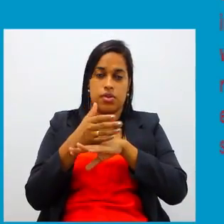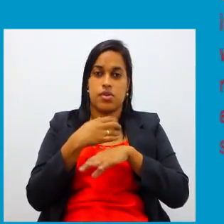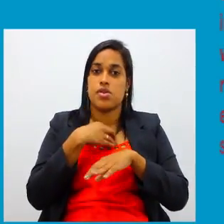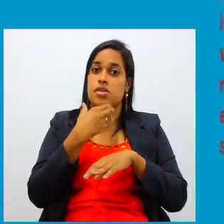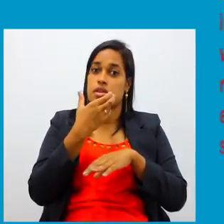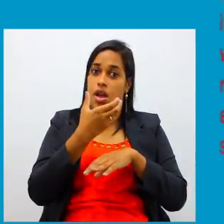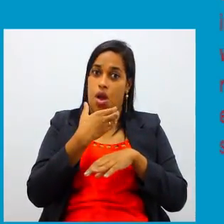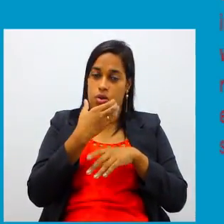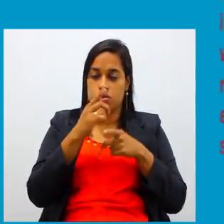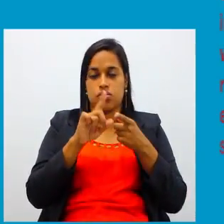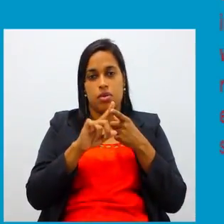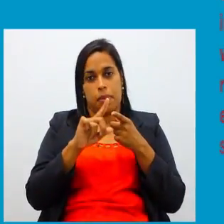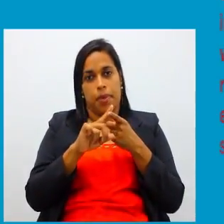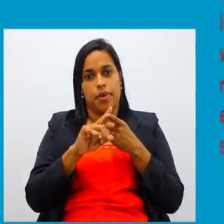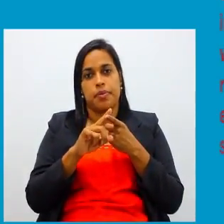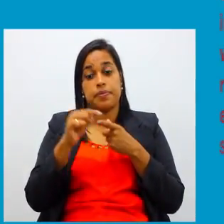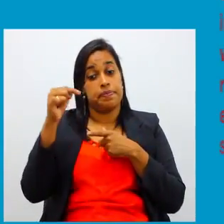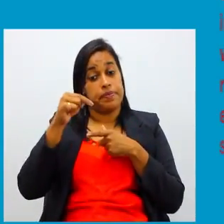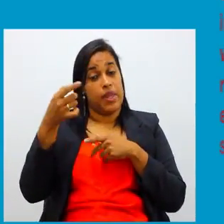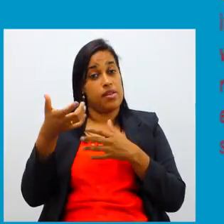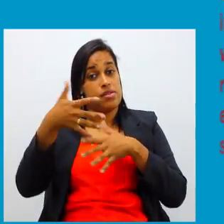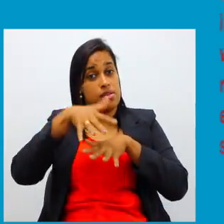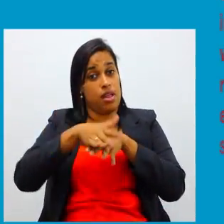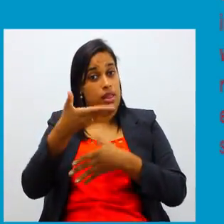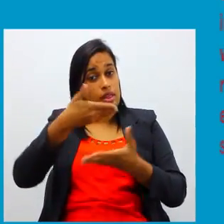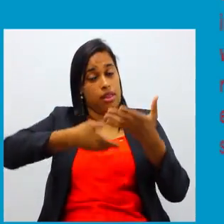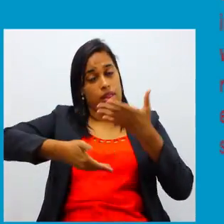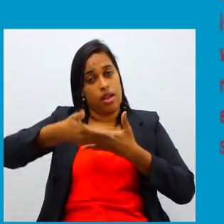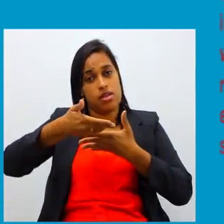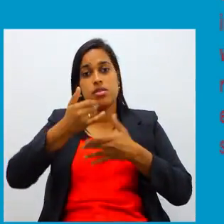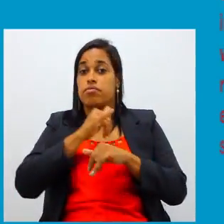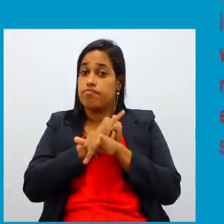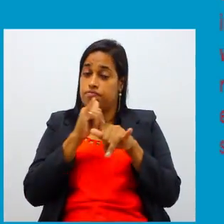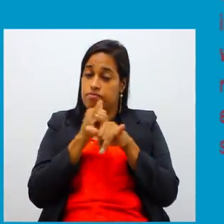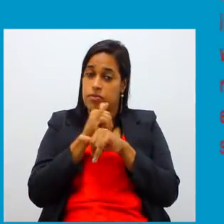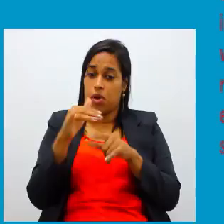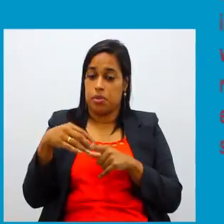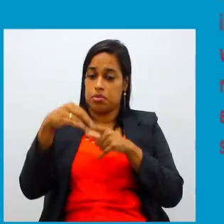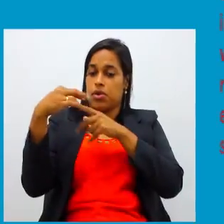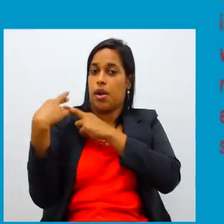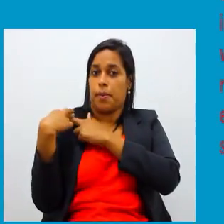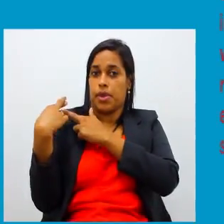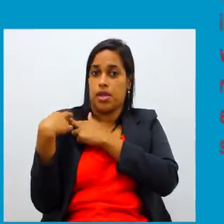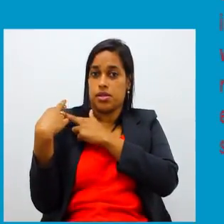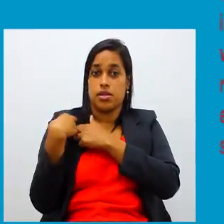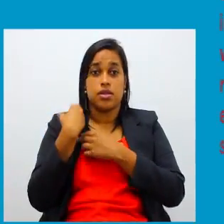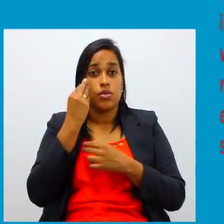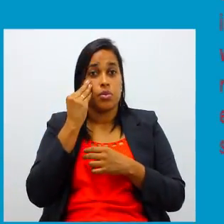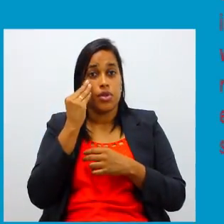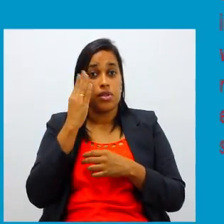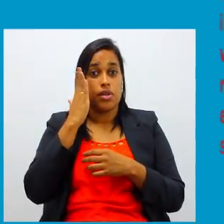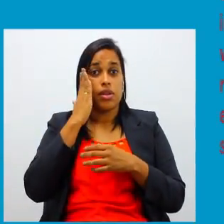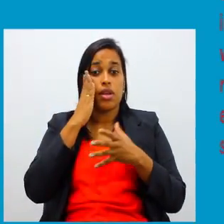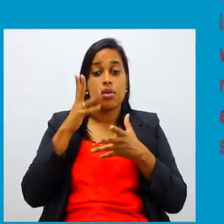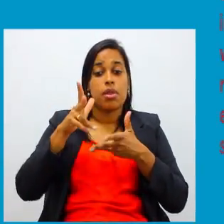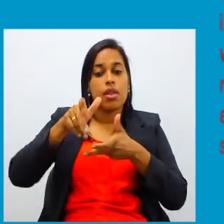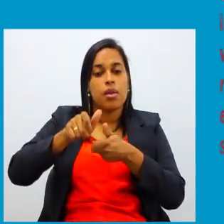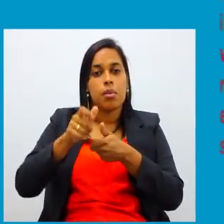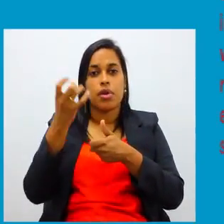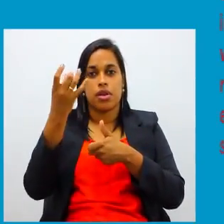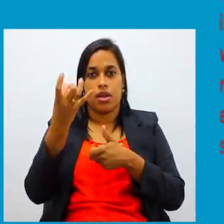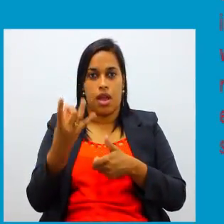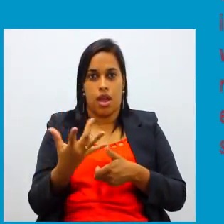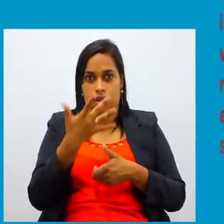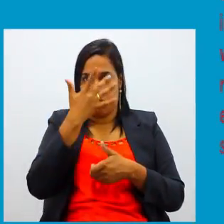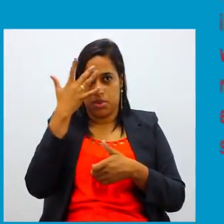áudios. Essa interação e a informação representa as várias perspectivas e entendimento do mundo